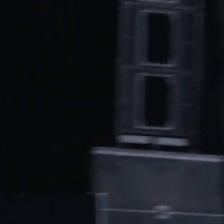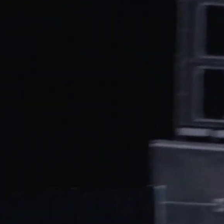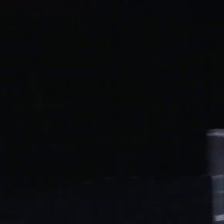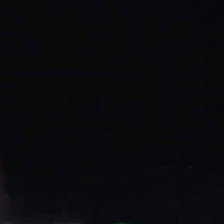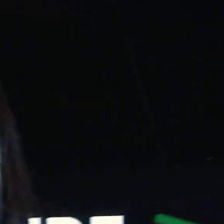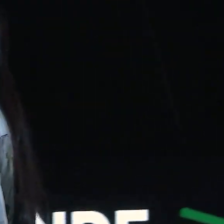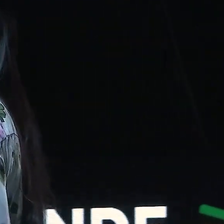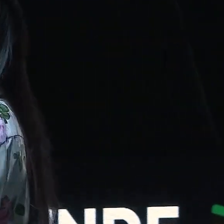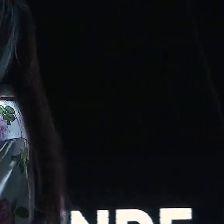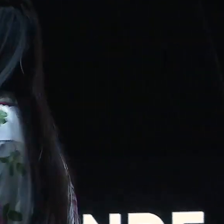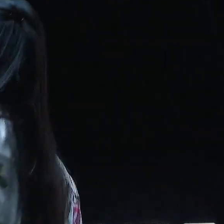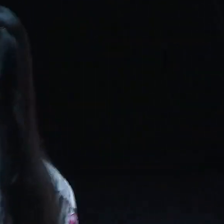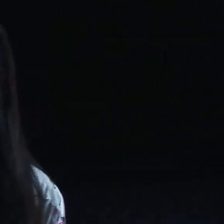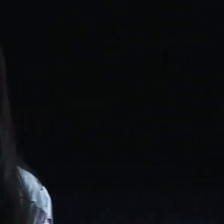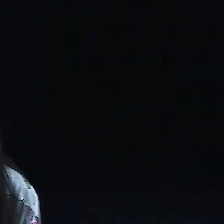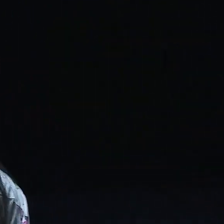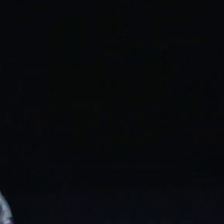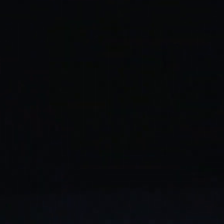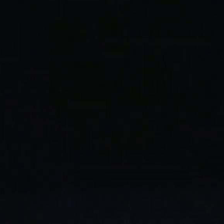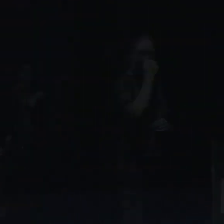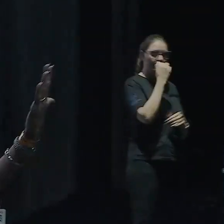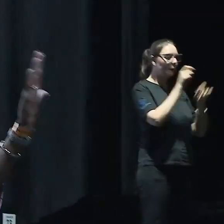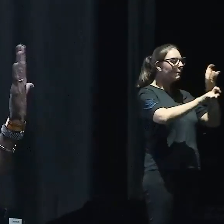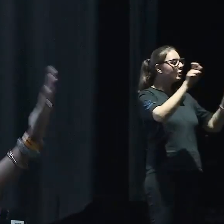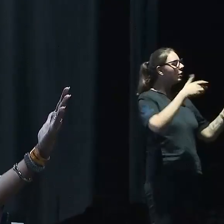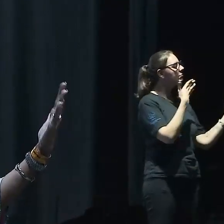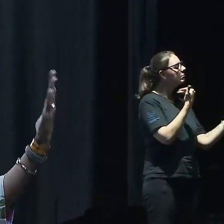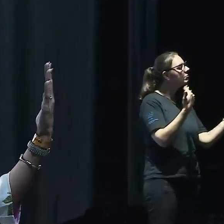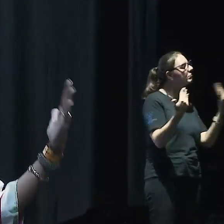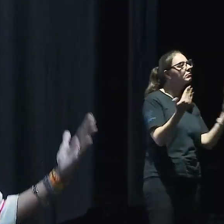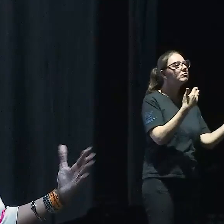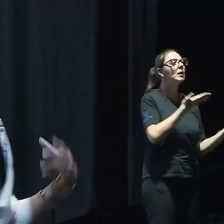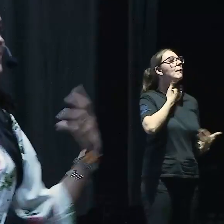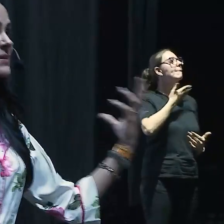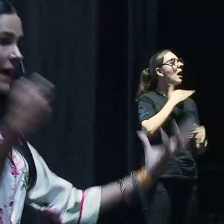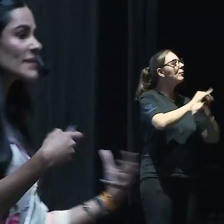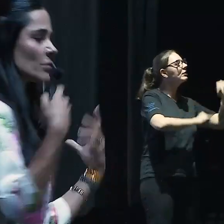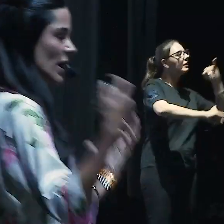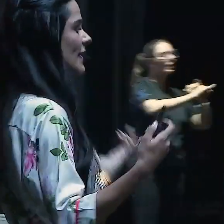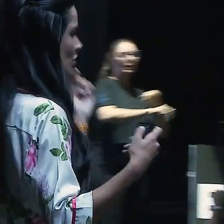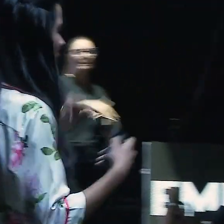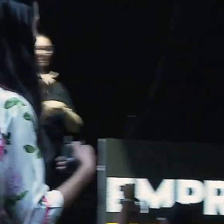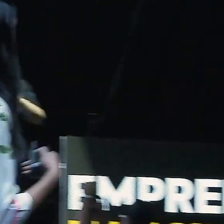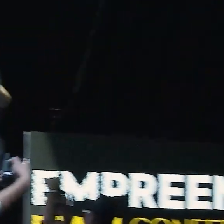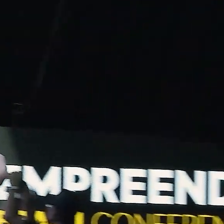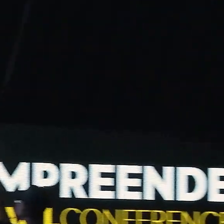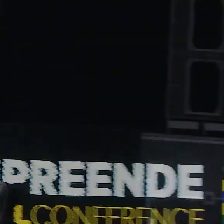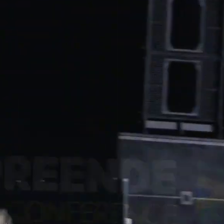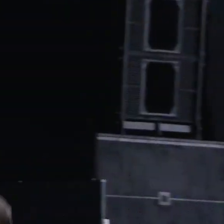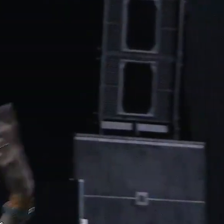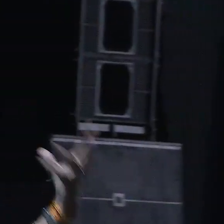fuga. Eu conversava com as pessoas ali, e as mulheres, mais mulheres, homens